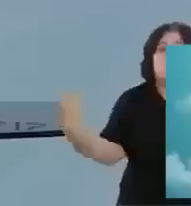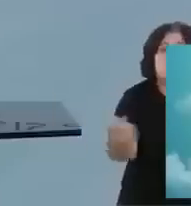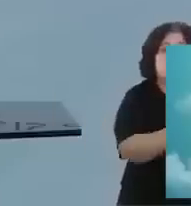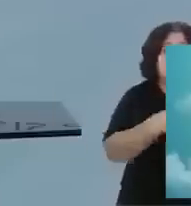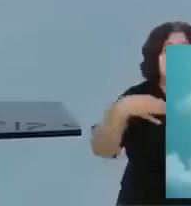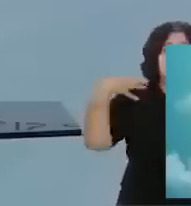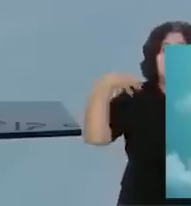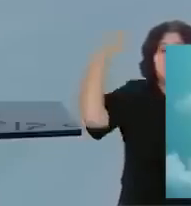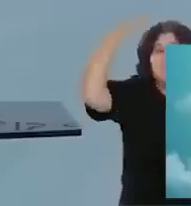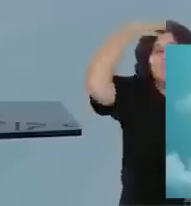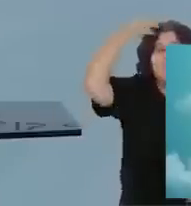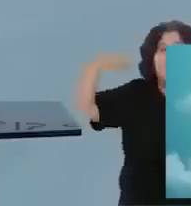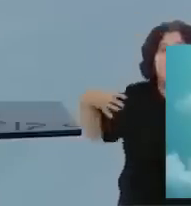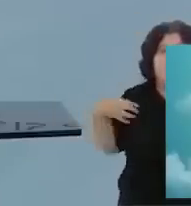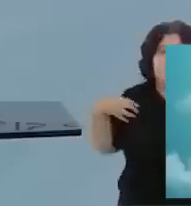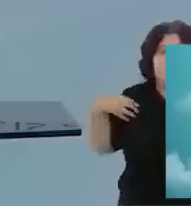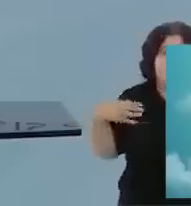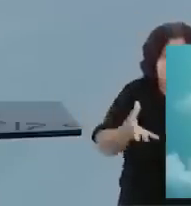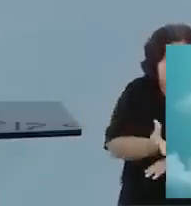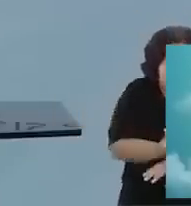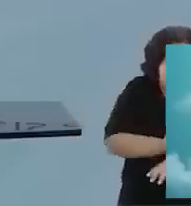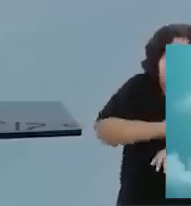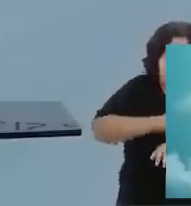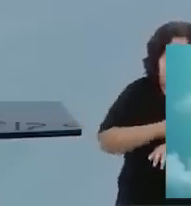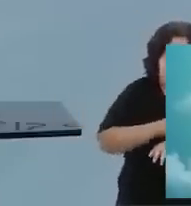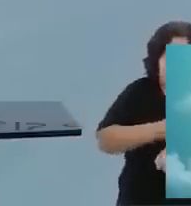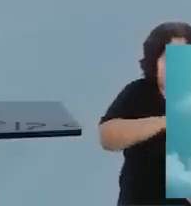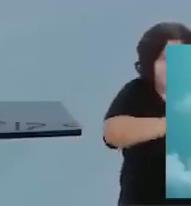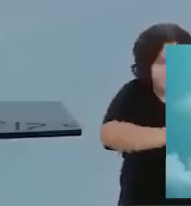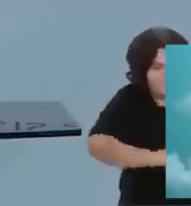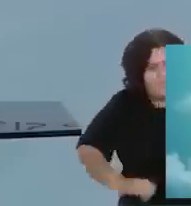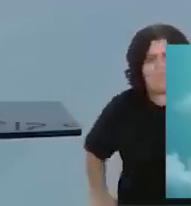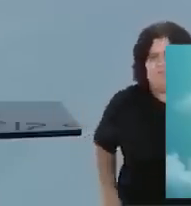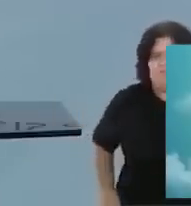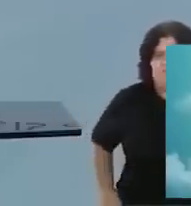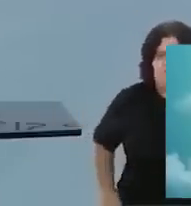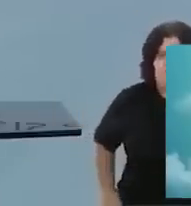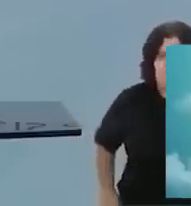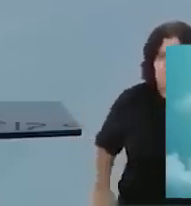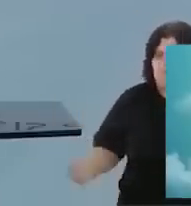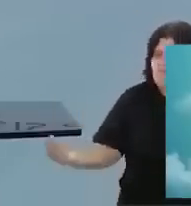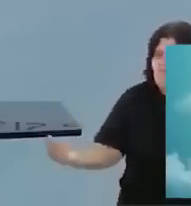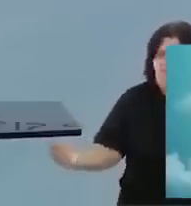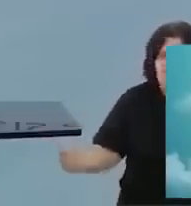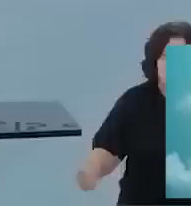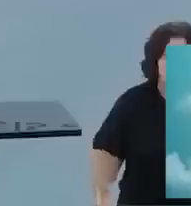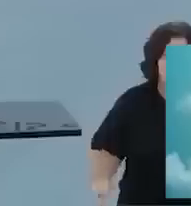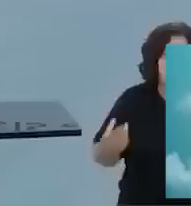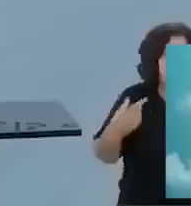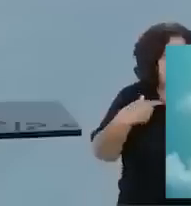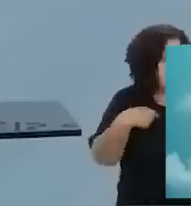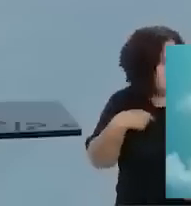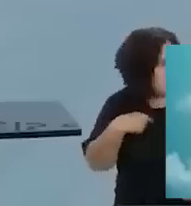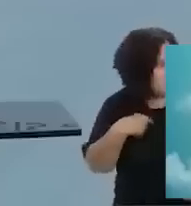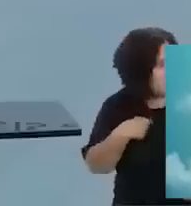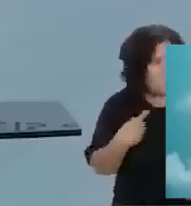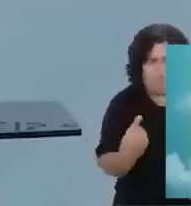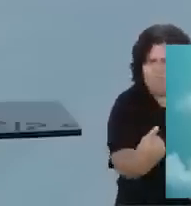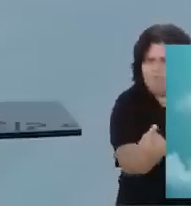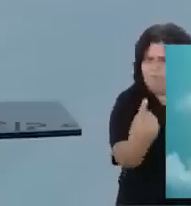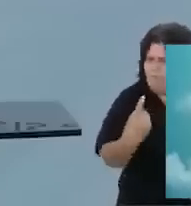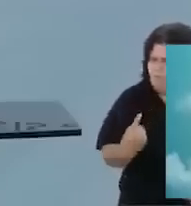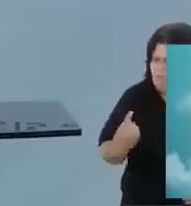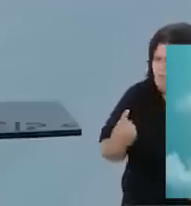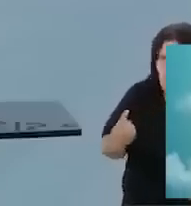cuide dele, trate com ele, somos membros uns dos outros. Se um membro nosso